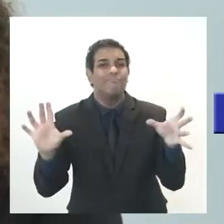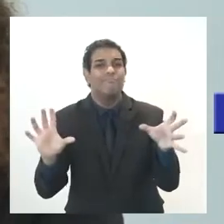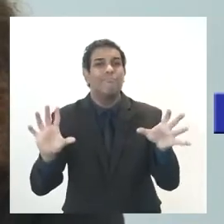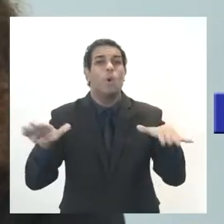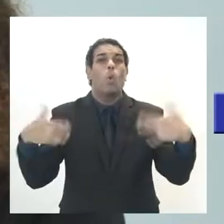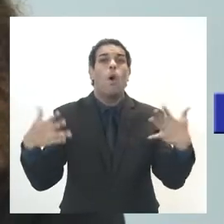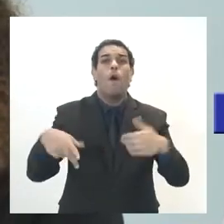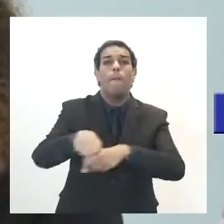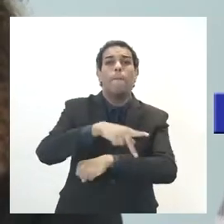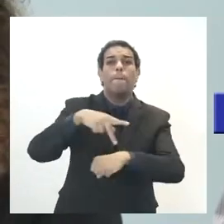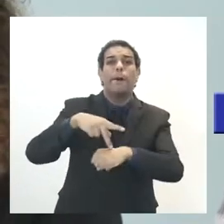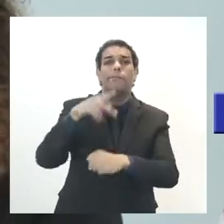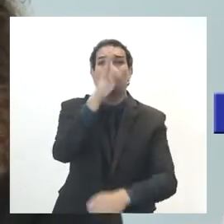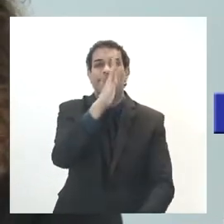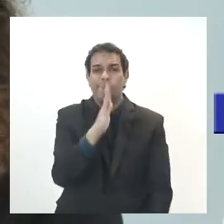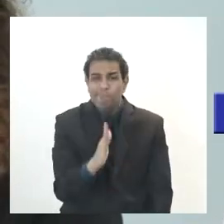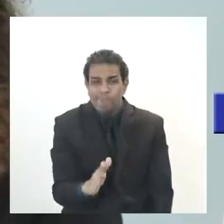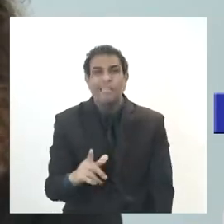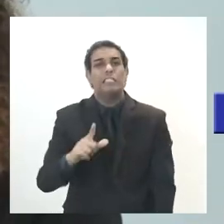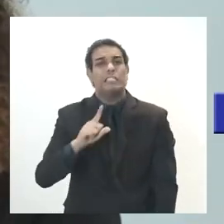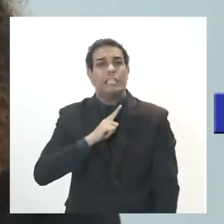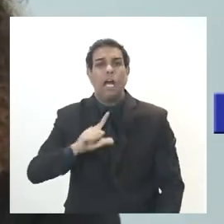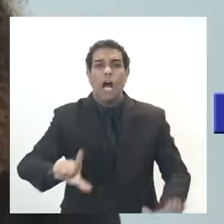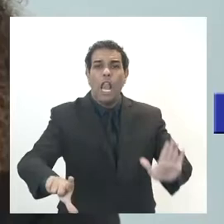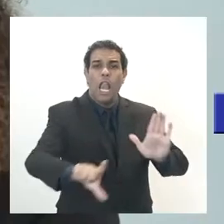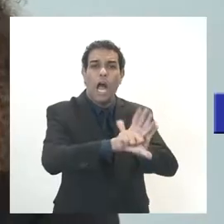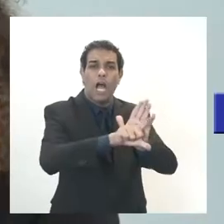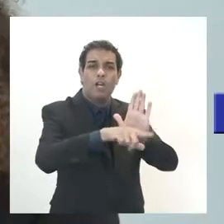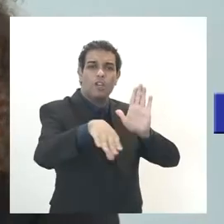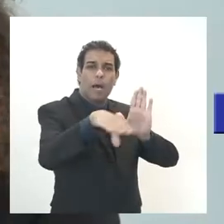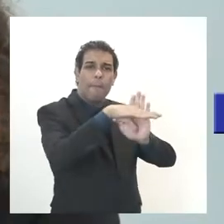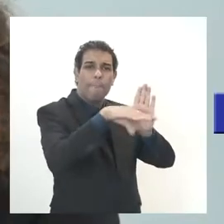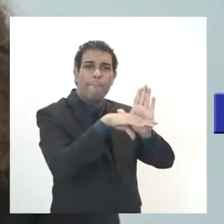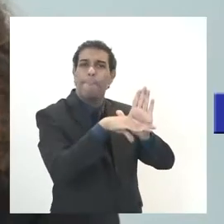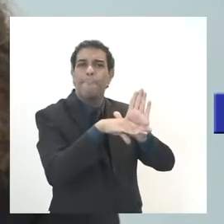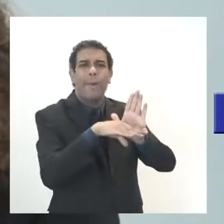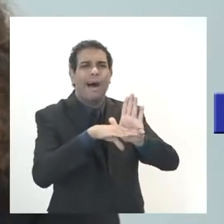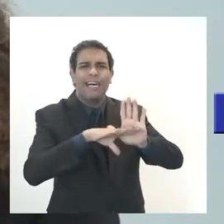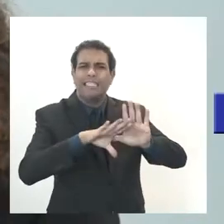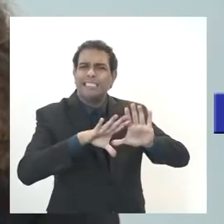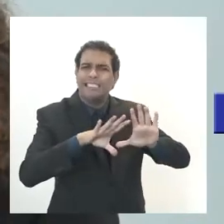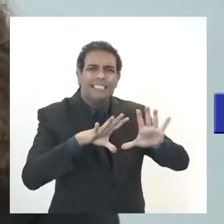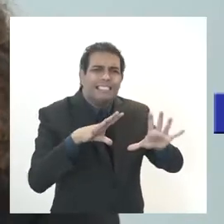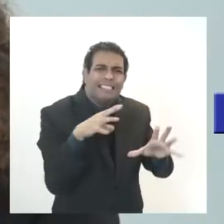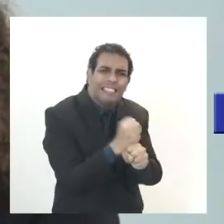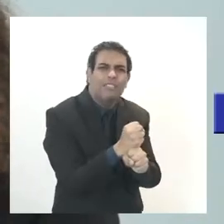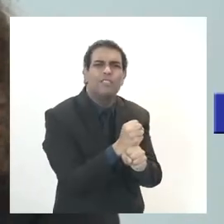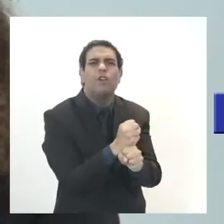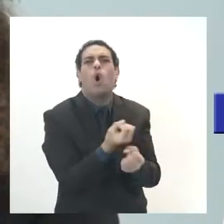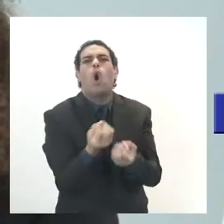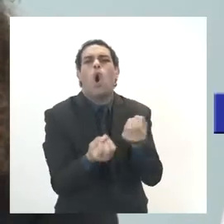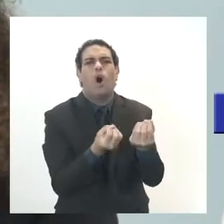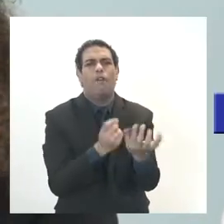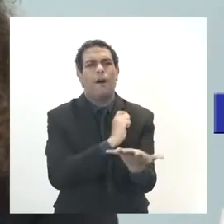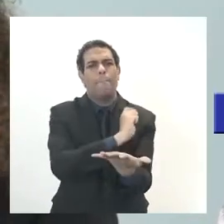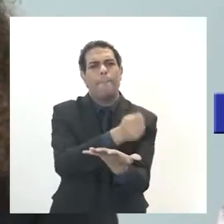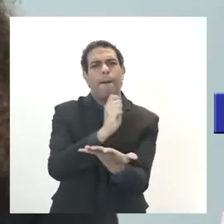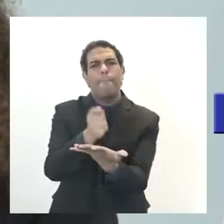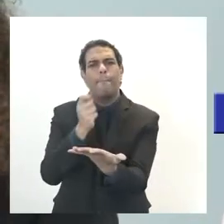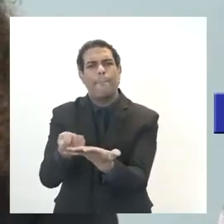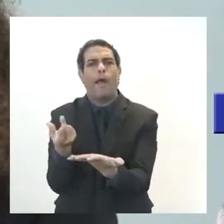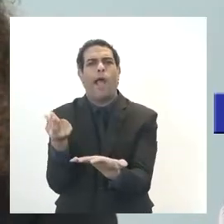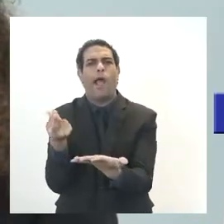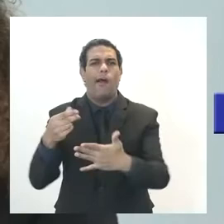dizer em que país no mundo tem uma legislação de arrocho tão grande é sobre os investimentos públicos